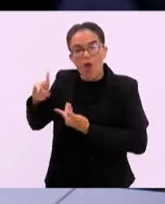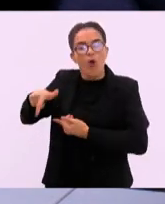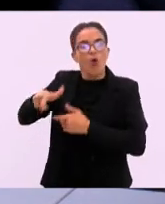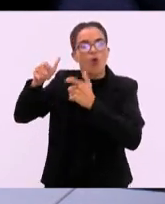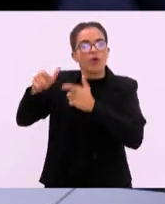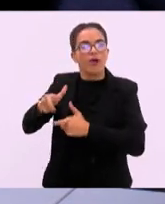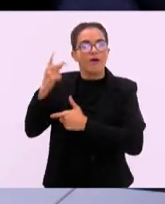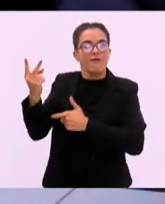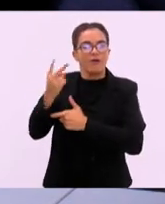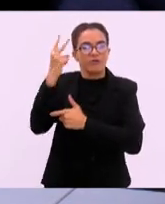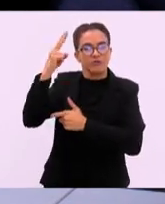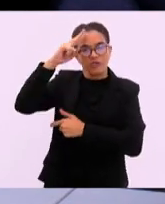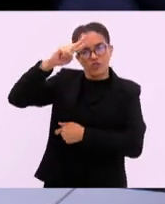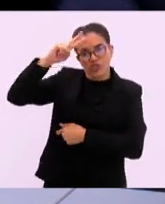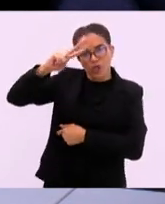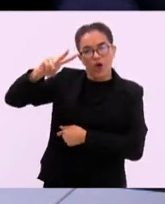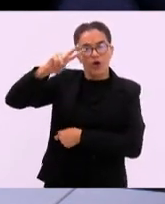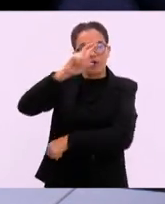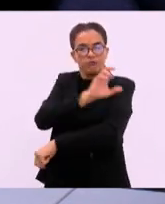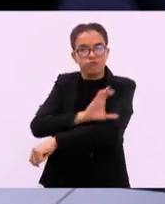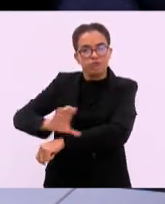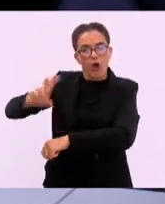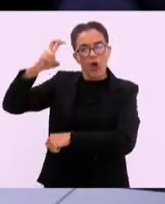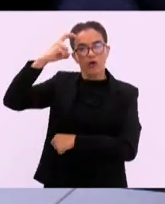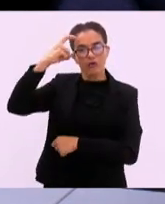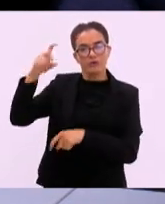importância histórica, cultural